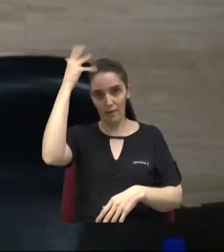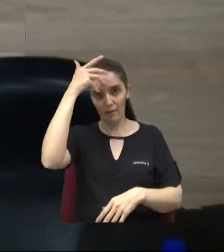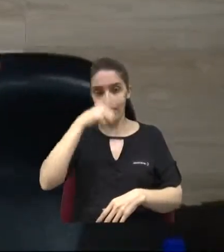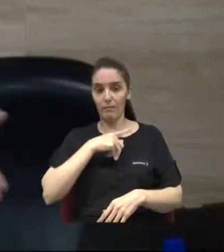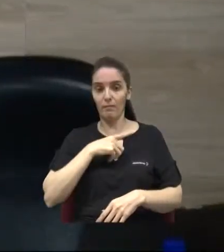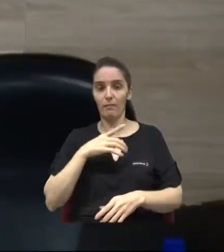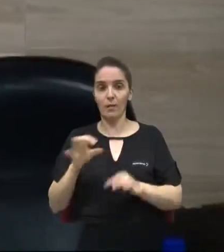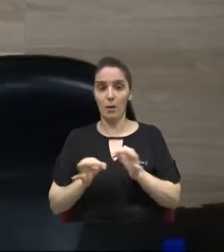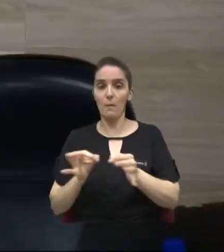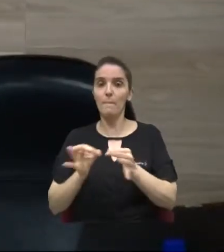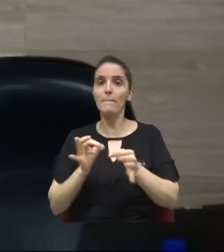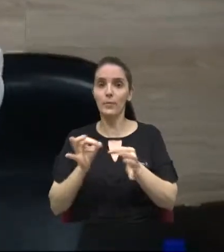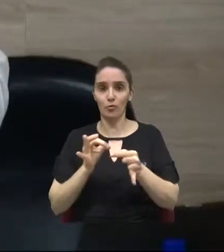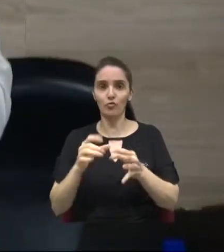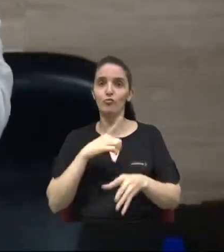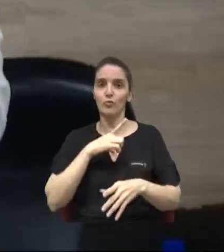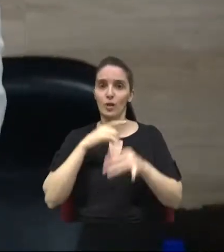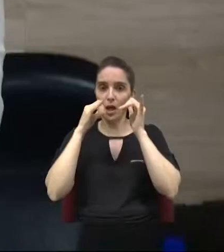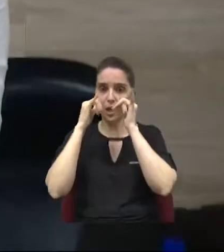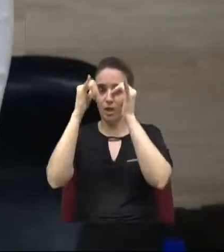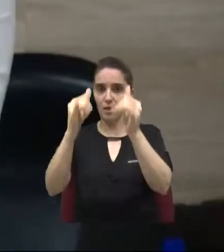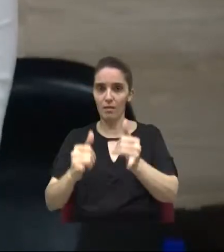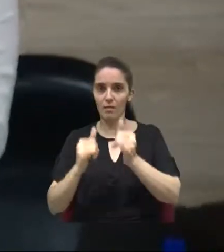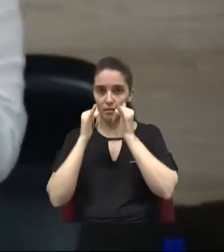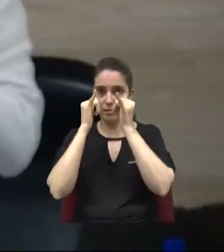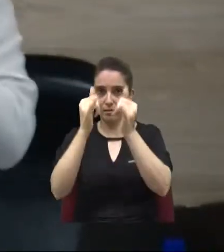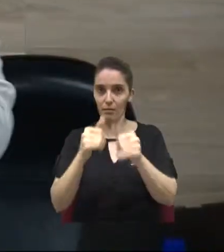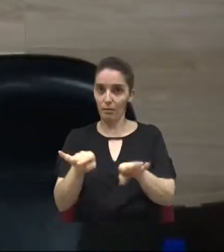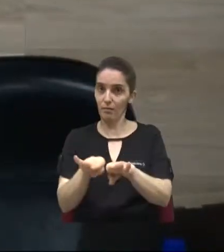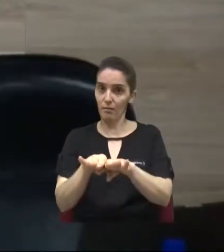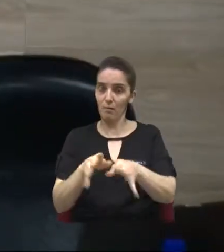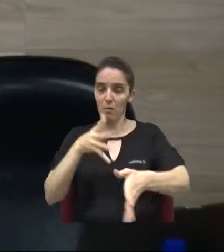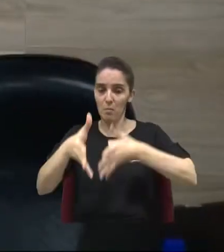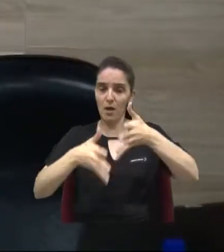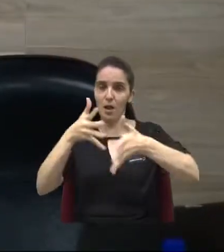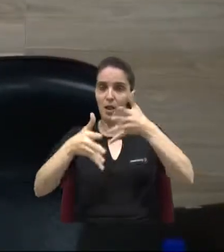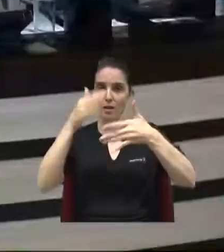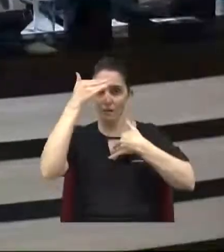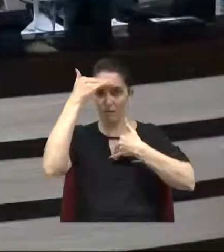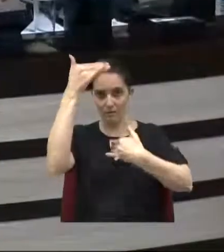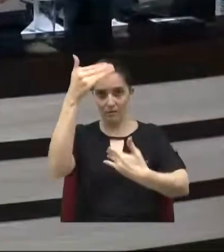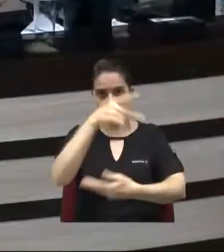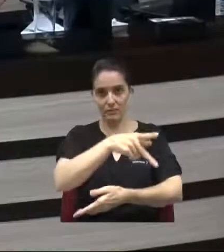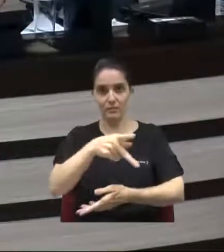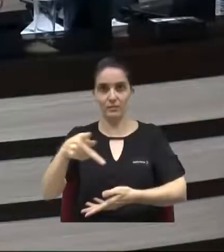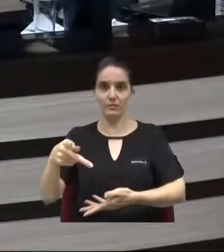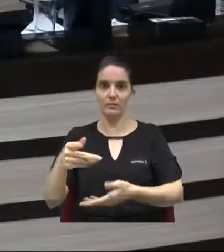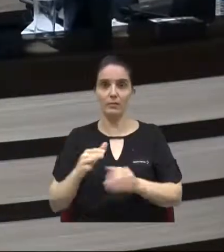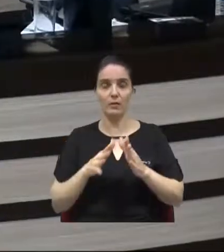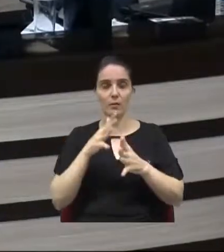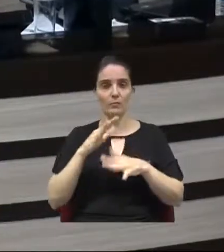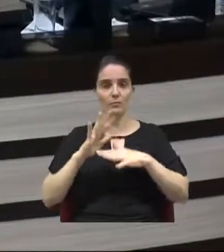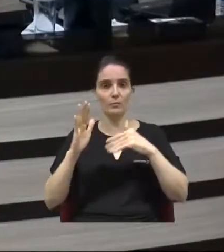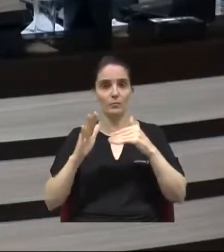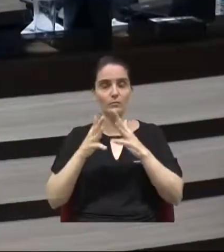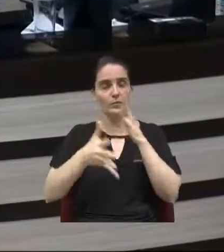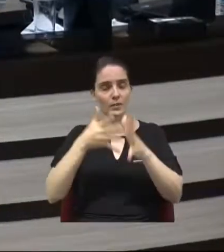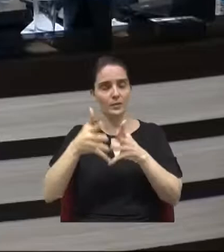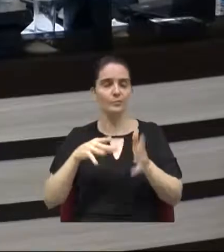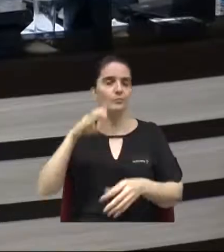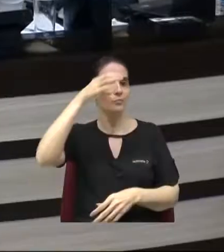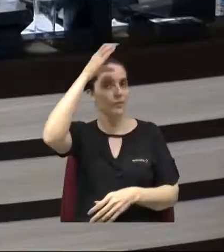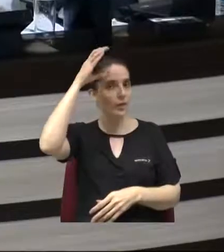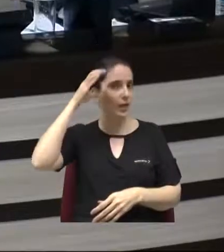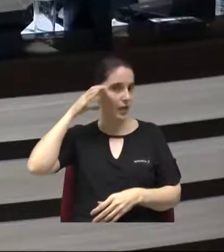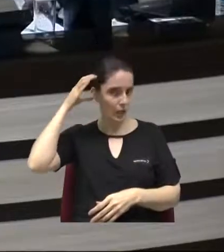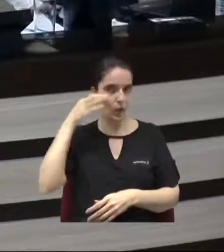para que a gente tenha as maiores campanhas, também em Libras. Muito obrigada, senhor presidente. Continua a discussão. Manifesto o interesse,